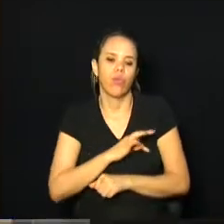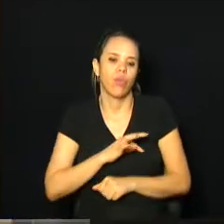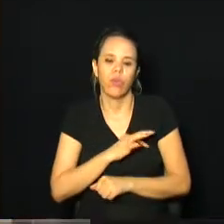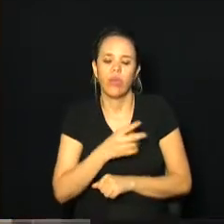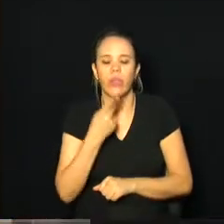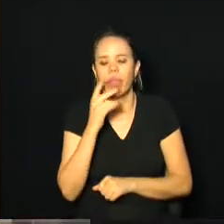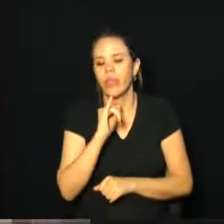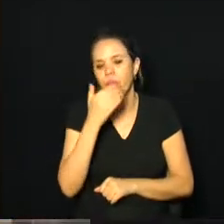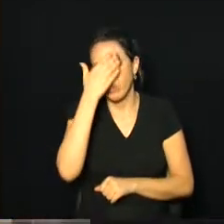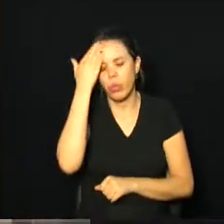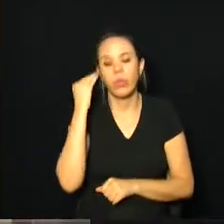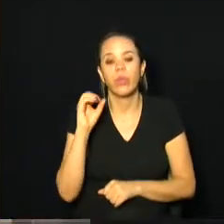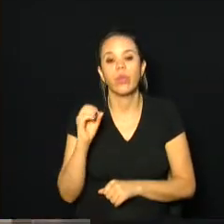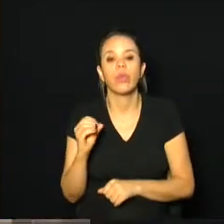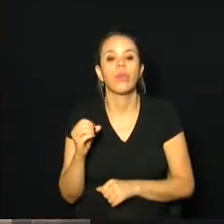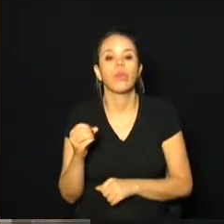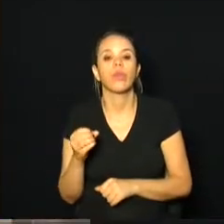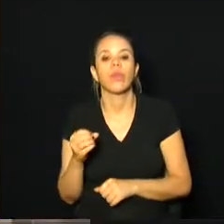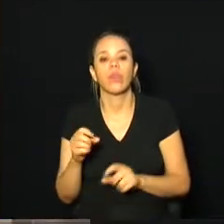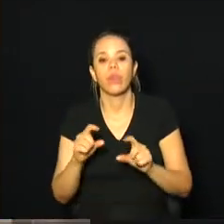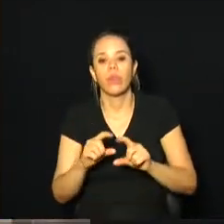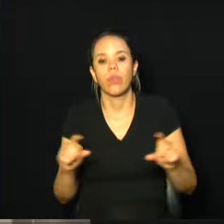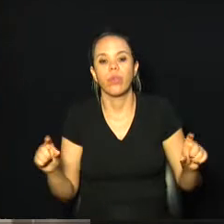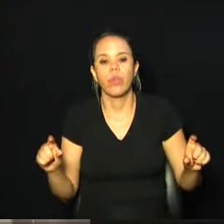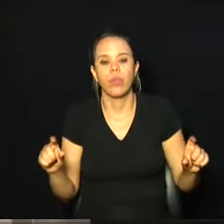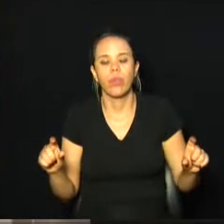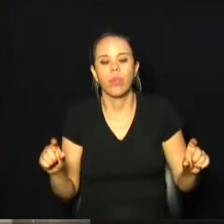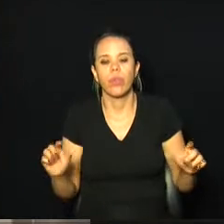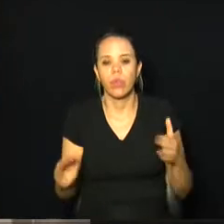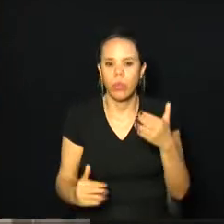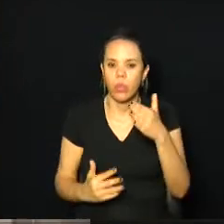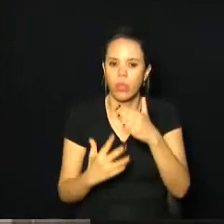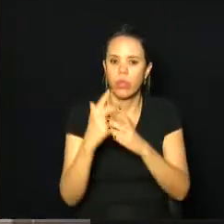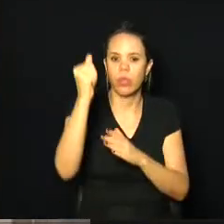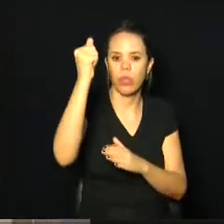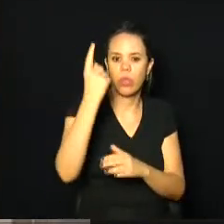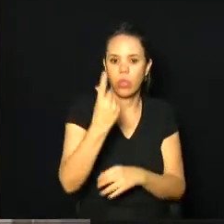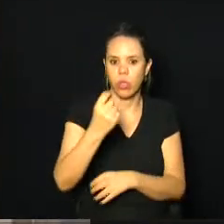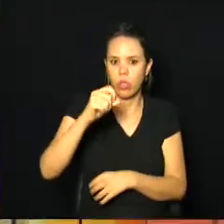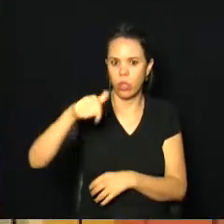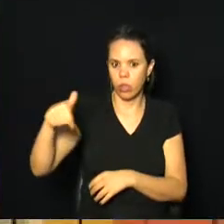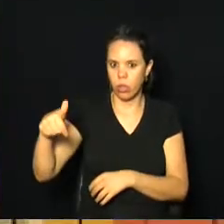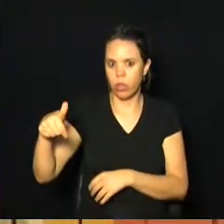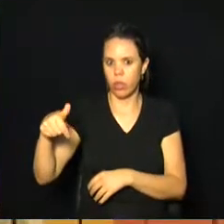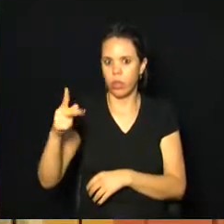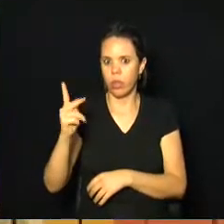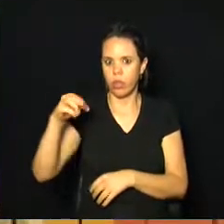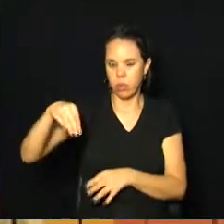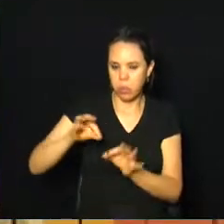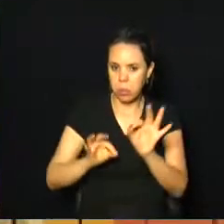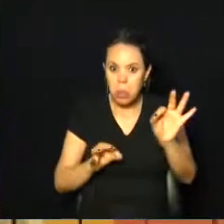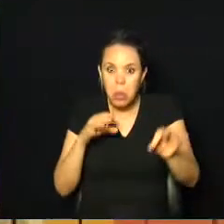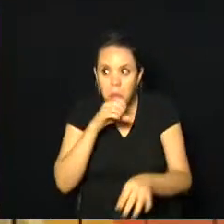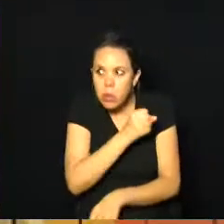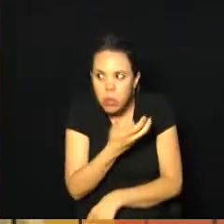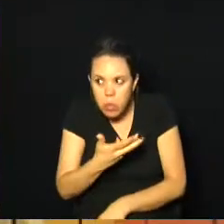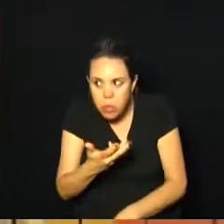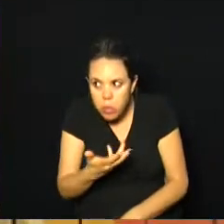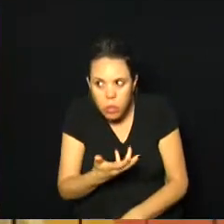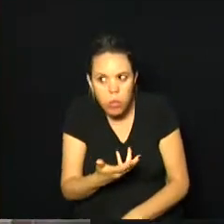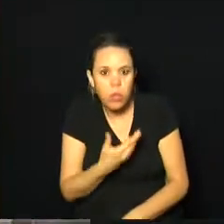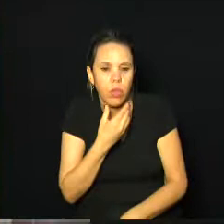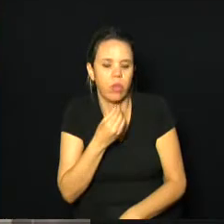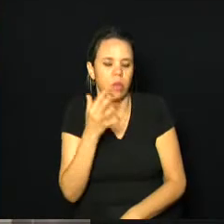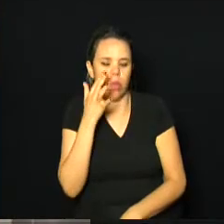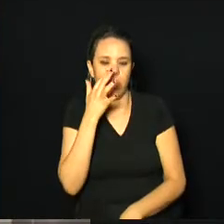assim, oltre al muro del sono, além da barreira do sono, 197 km por hora. Então, os caras